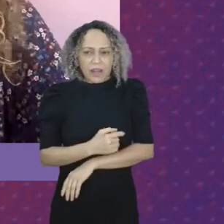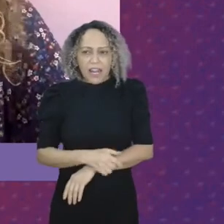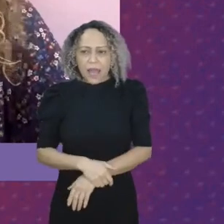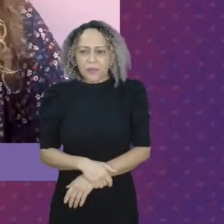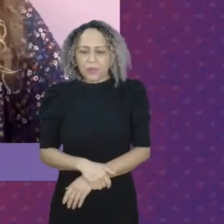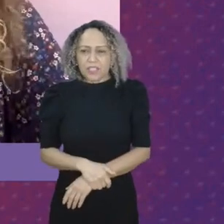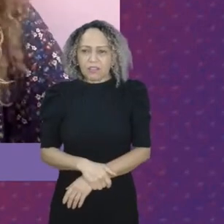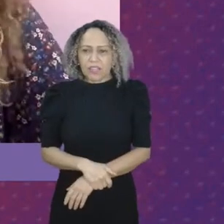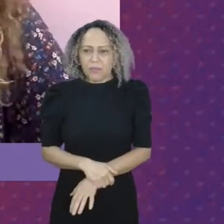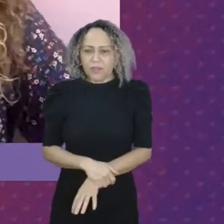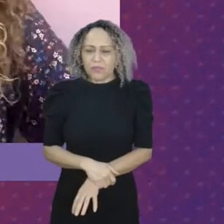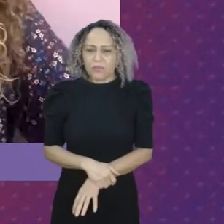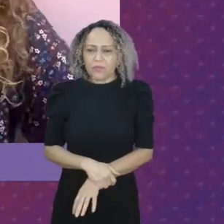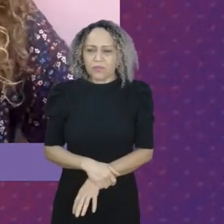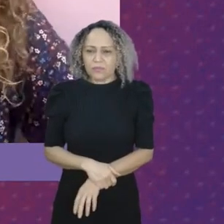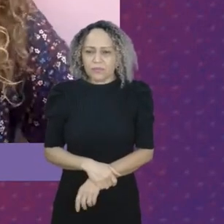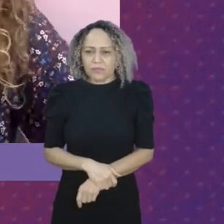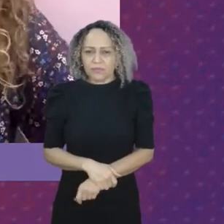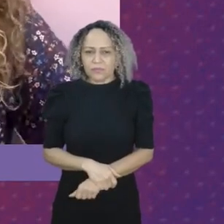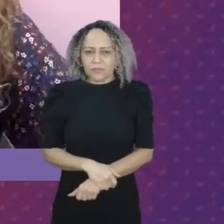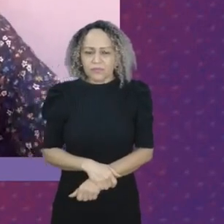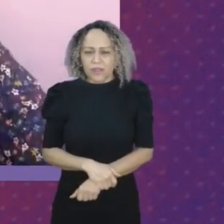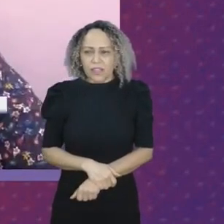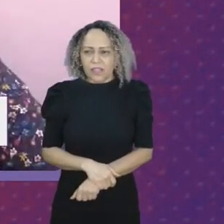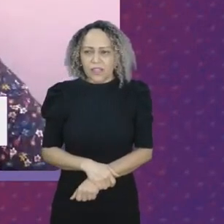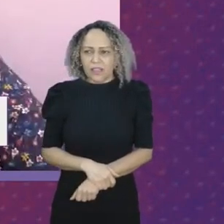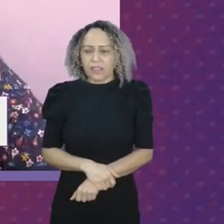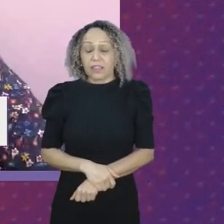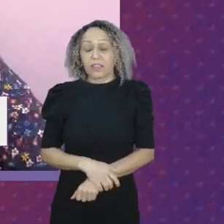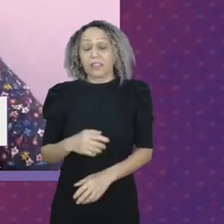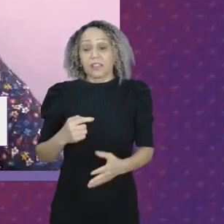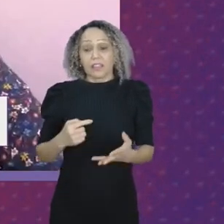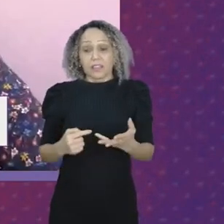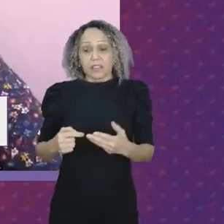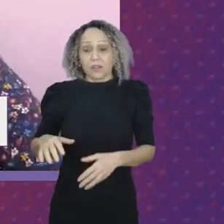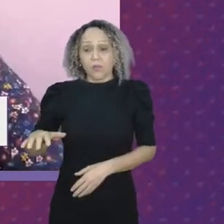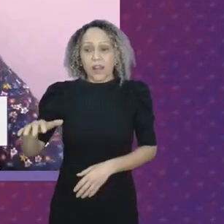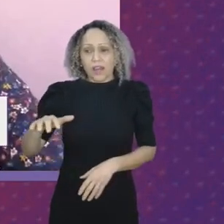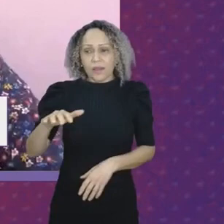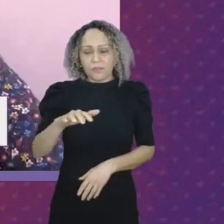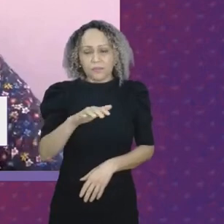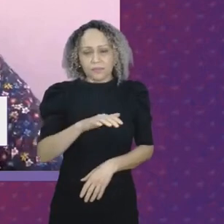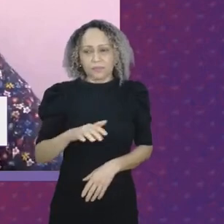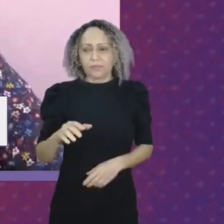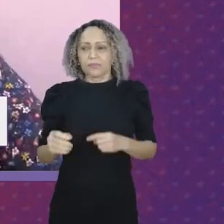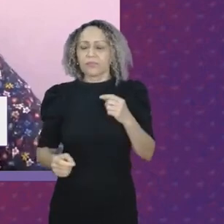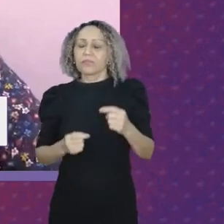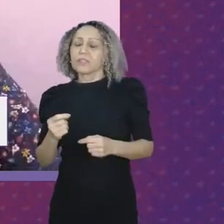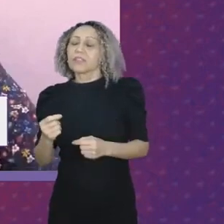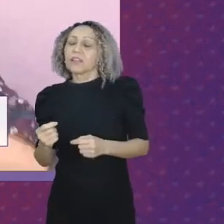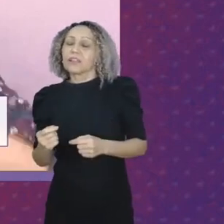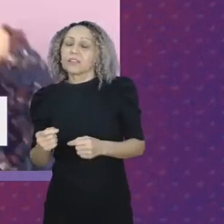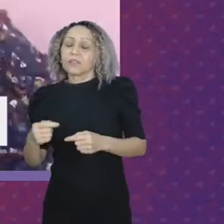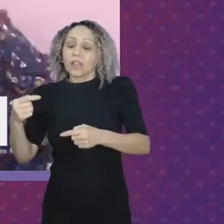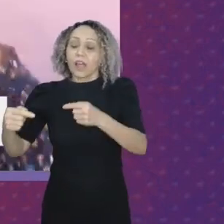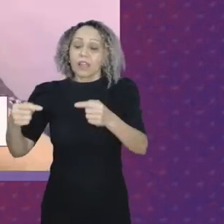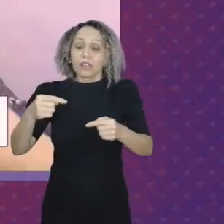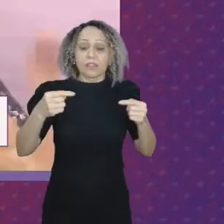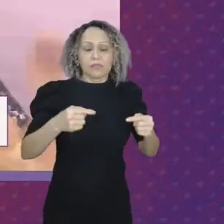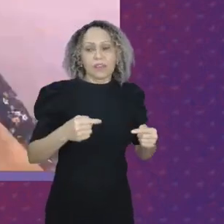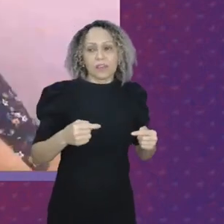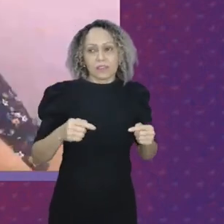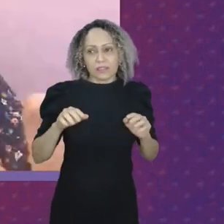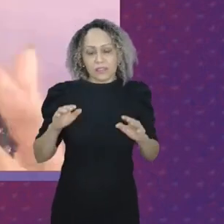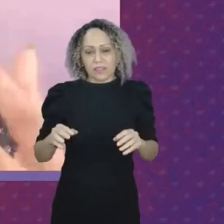temos, na verdade, é um desmantelamento das políticas, né, em todas as esferas, muito influenciado pelo governo nacional, e é